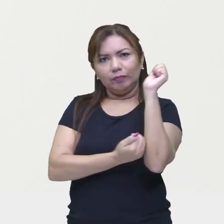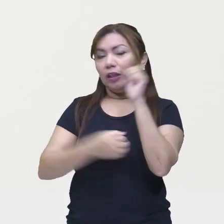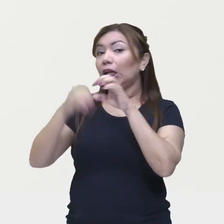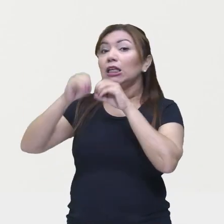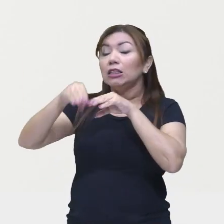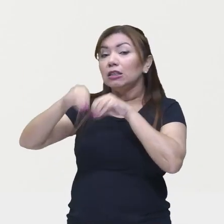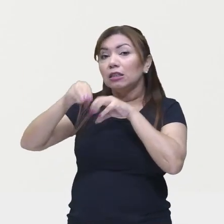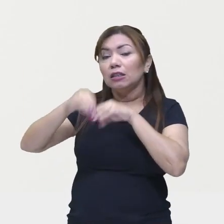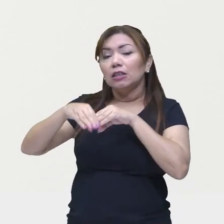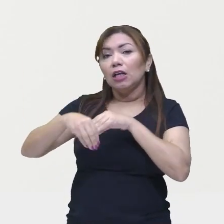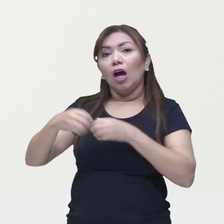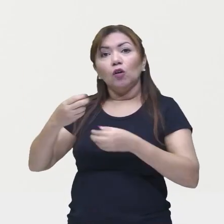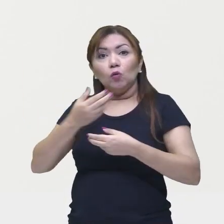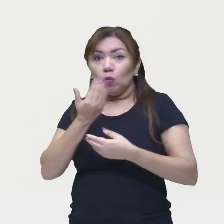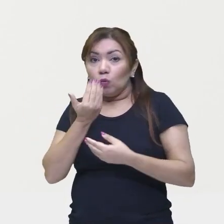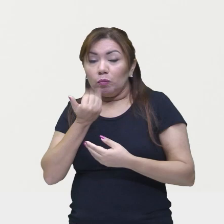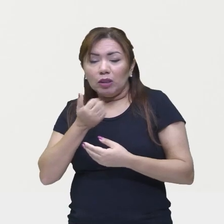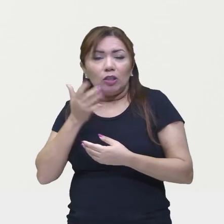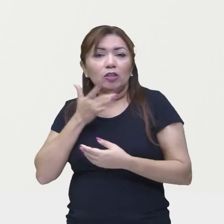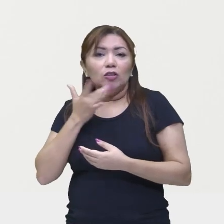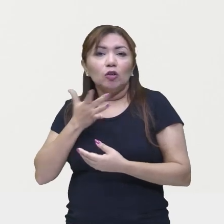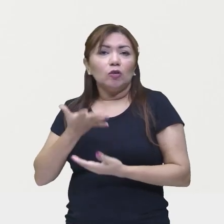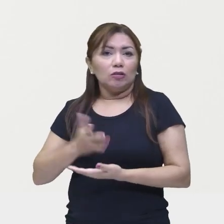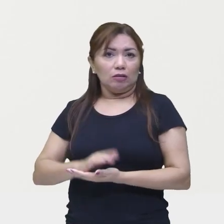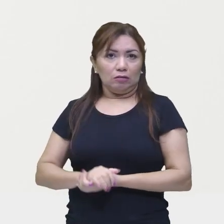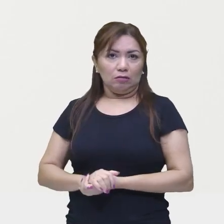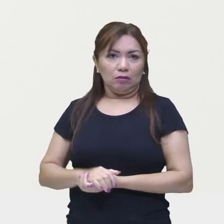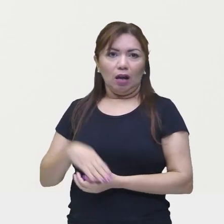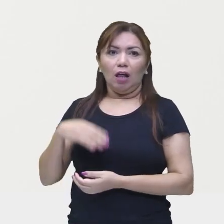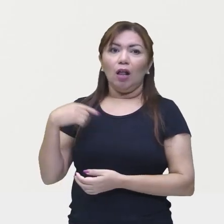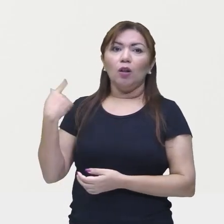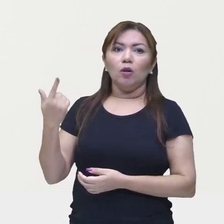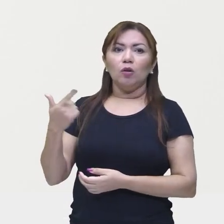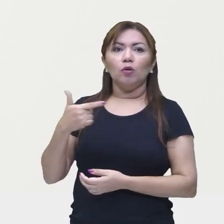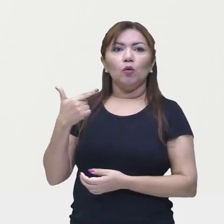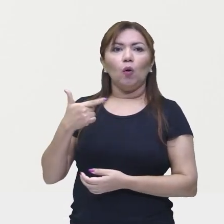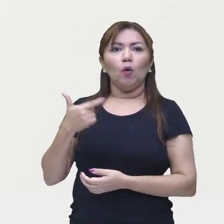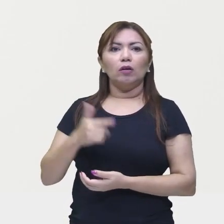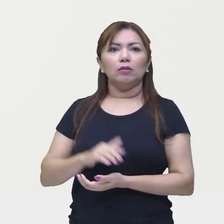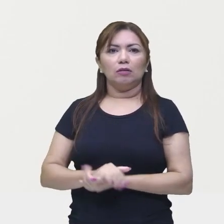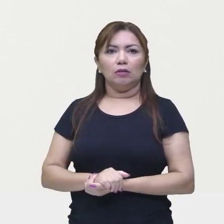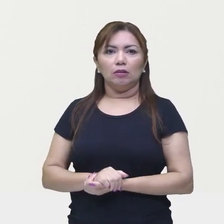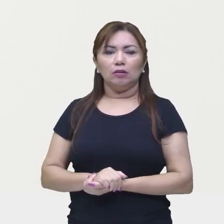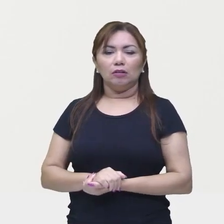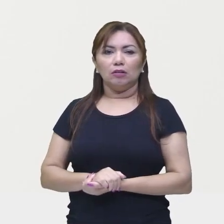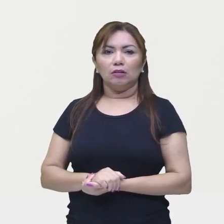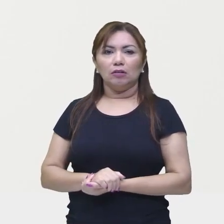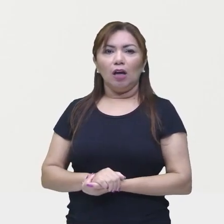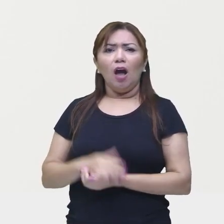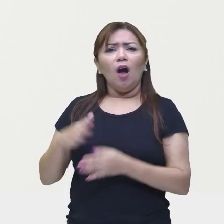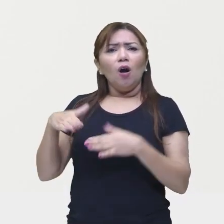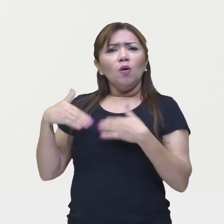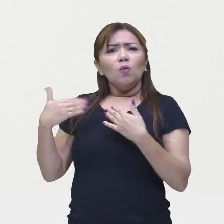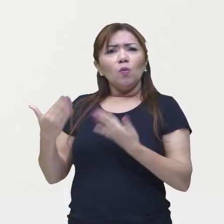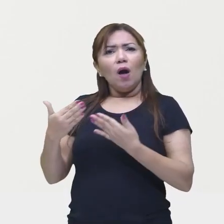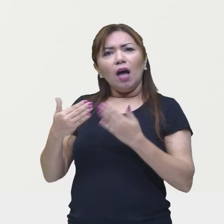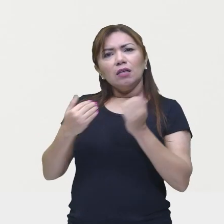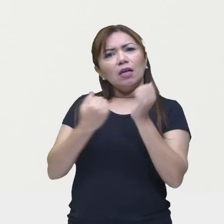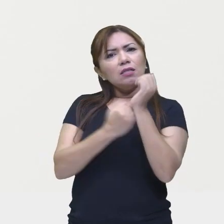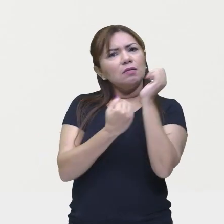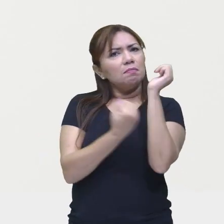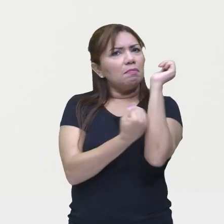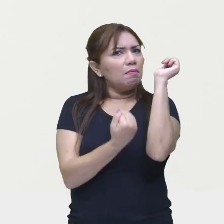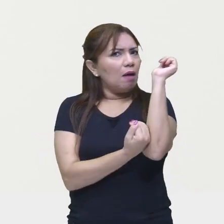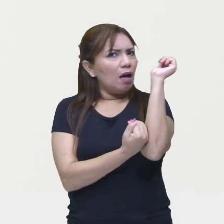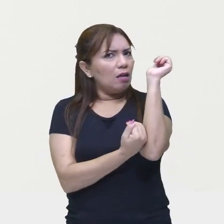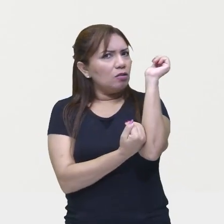comida deliciosa. Questão de número 2. Quais as partes do